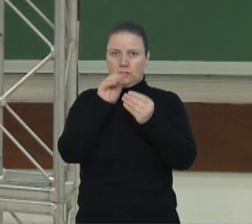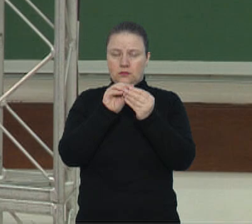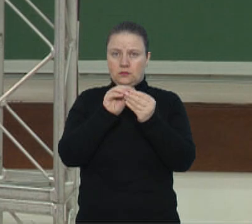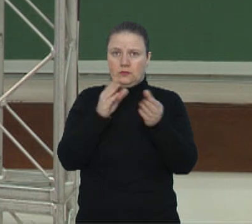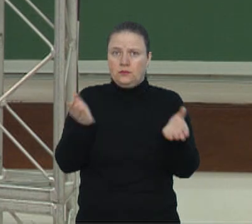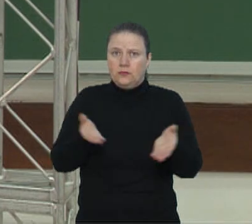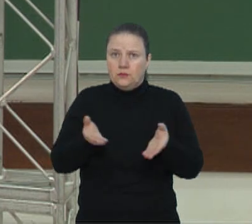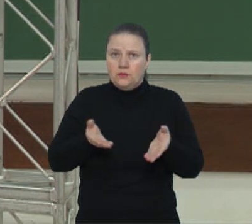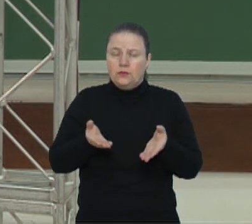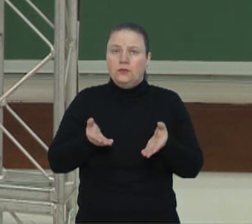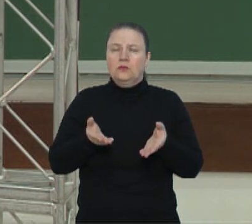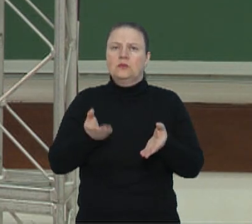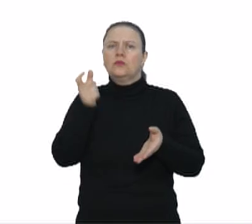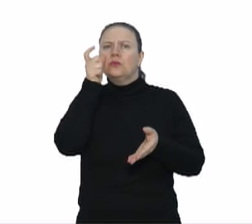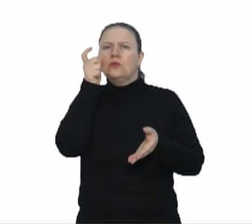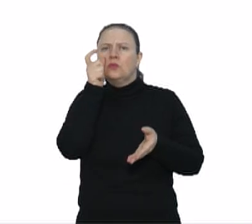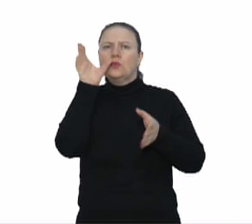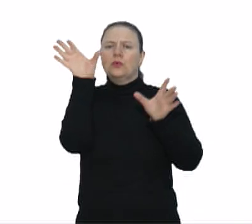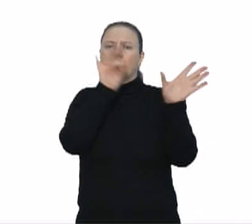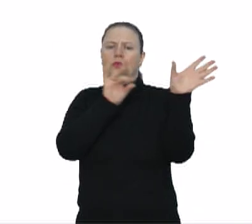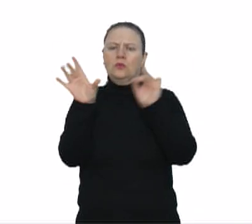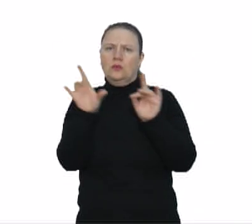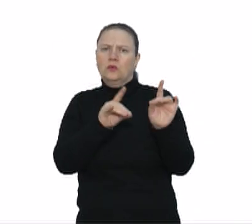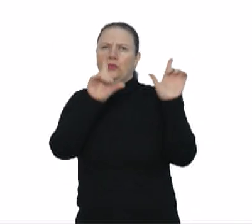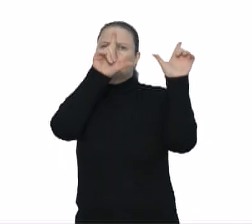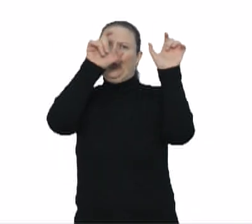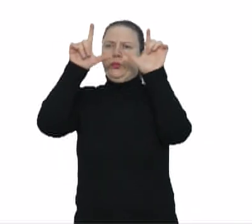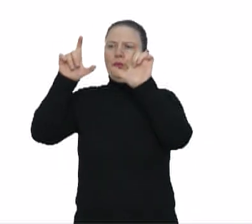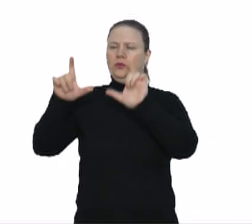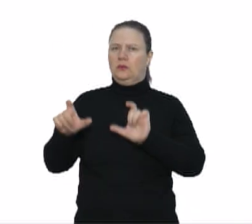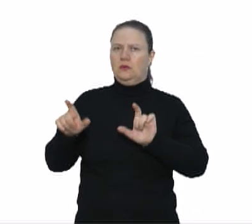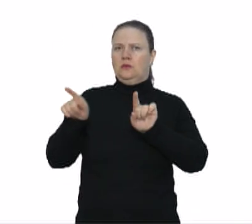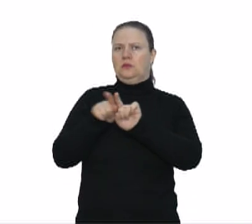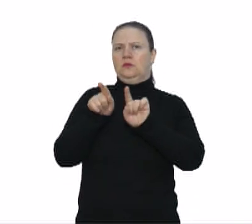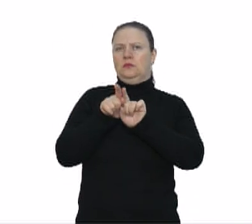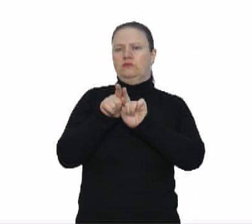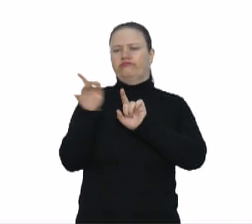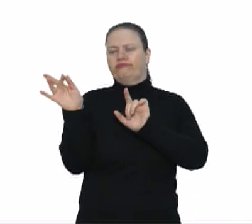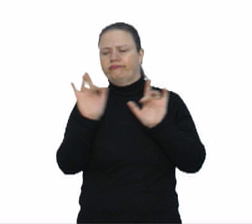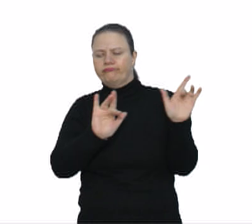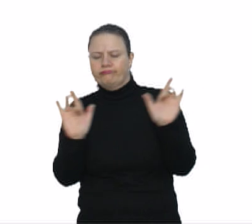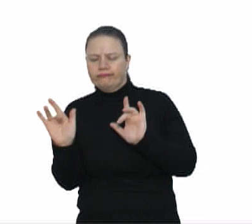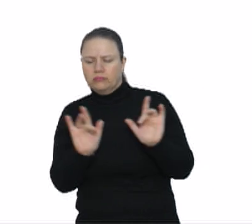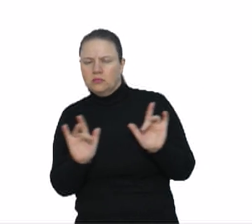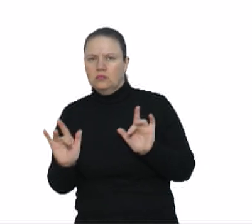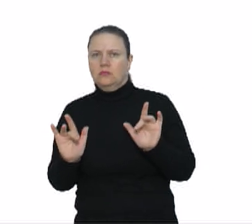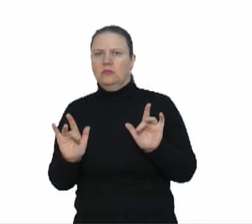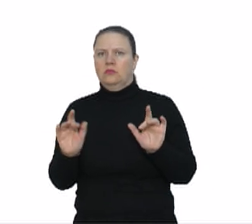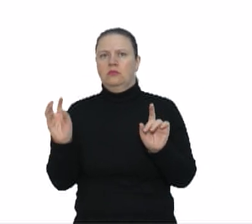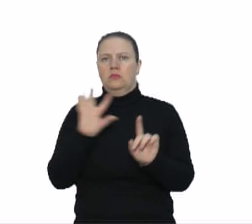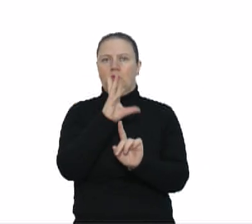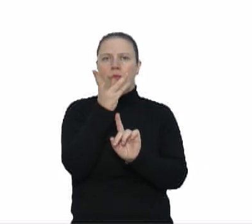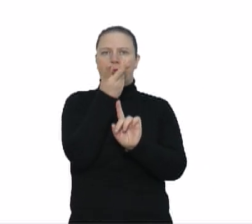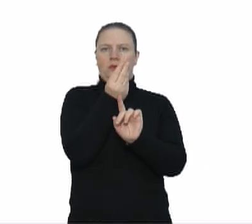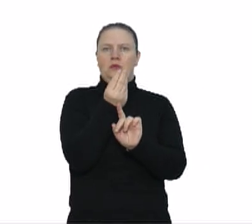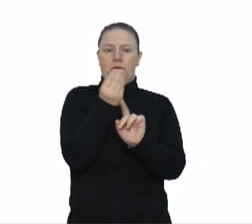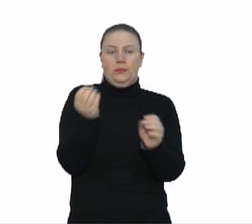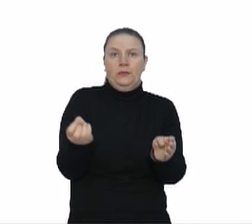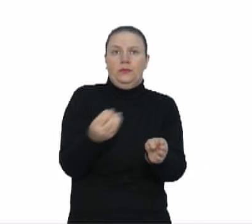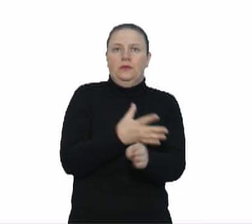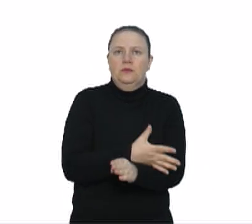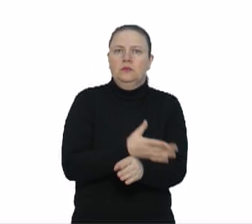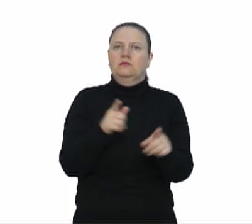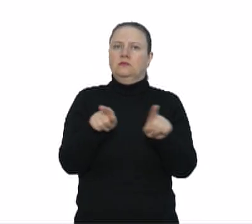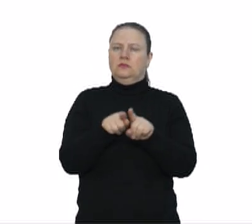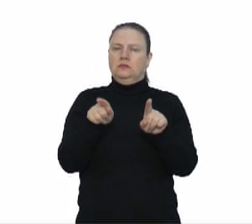hoje, essa aula de revisão, a gente viu sobre colagem, fotocolagem e assemblagem na arte moderna, principalmente cubismo e dadaísmo, né,